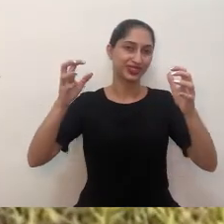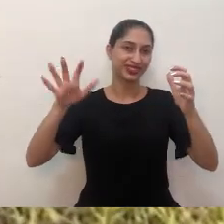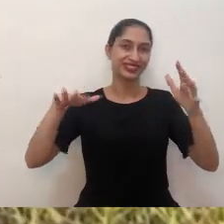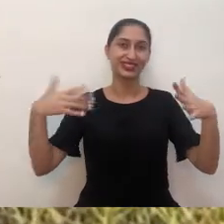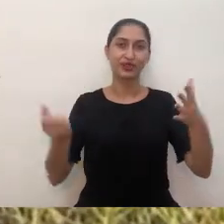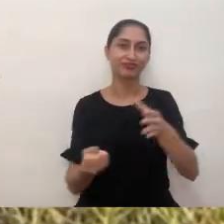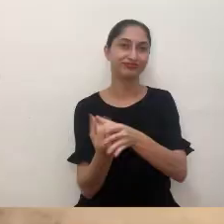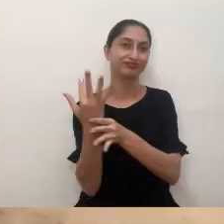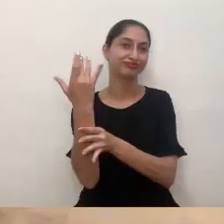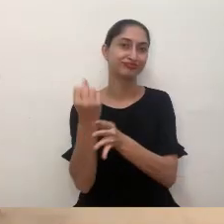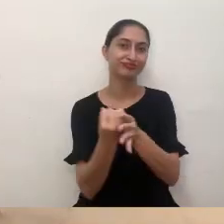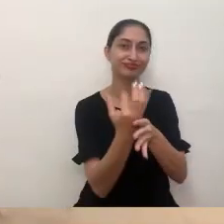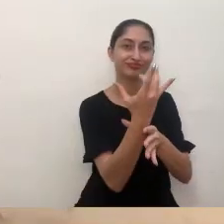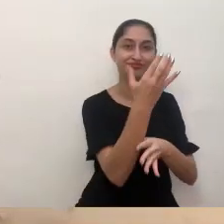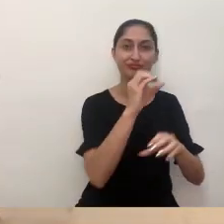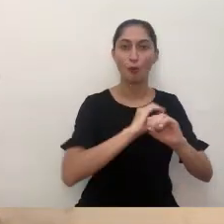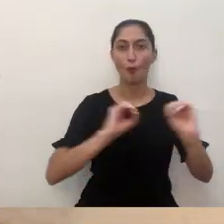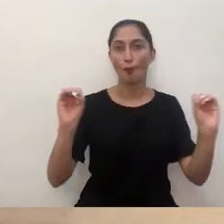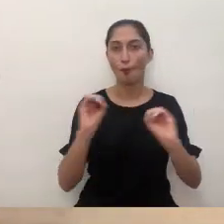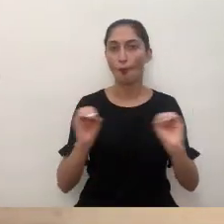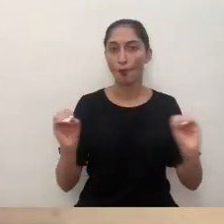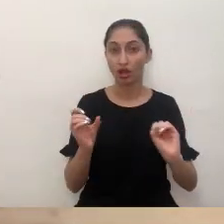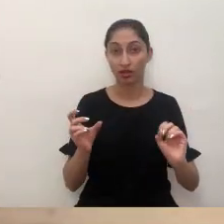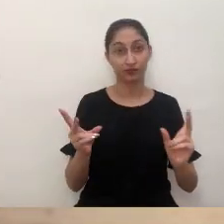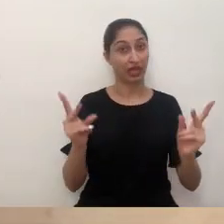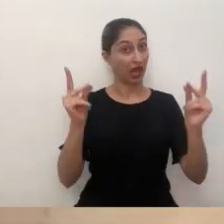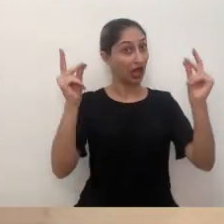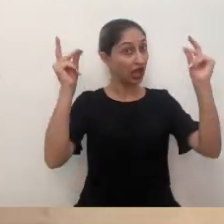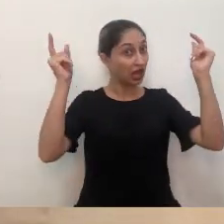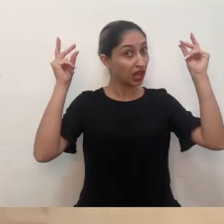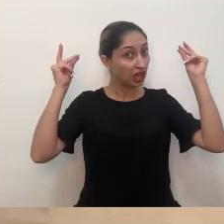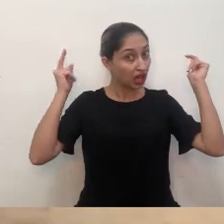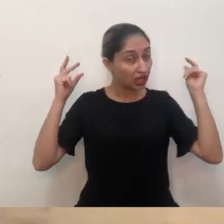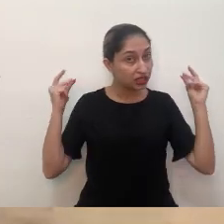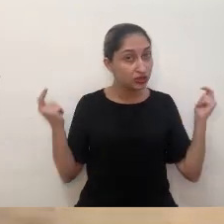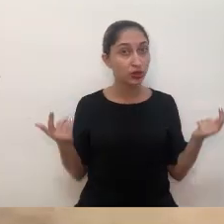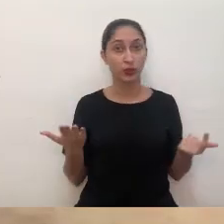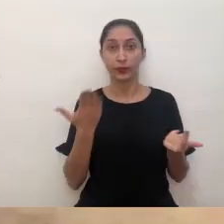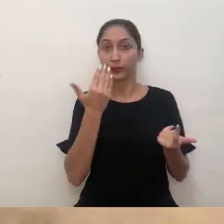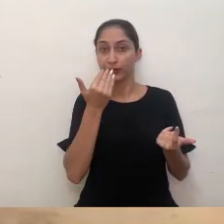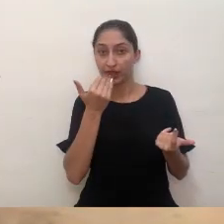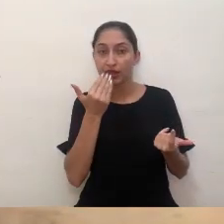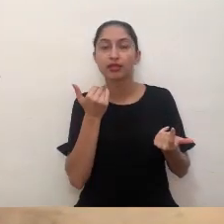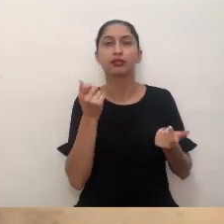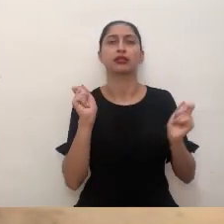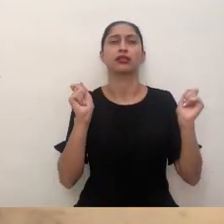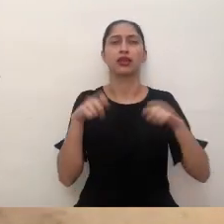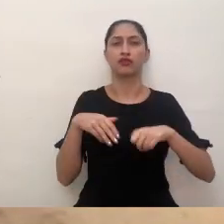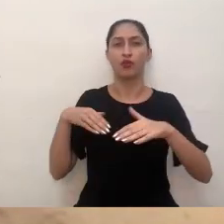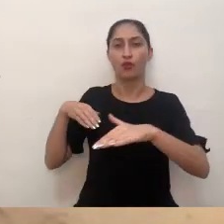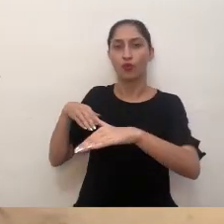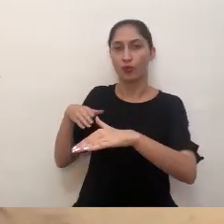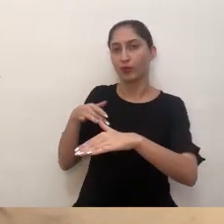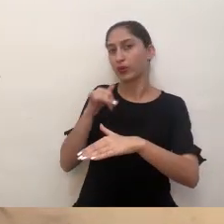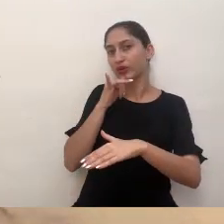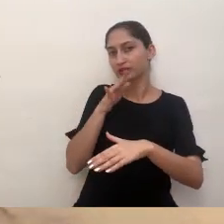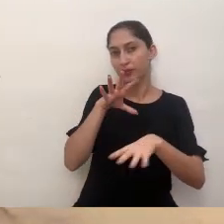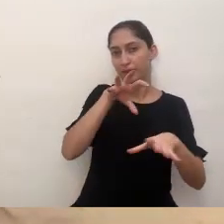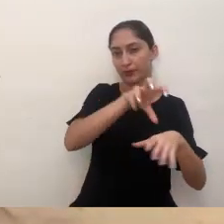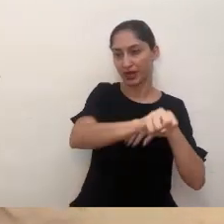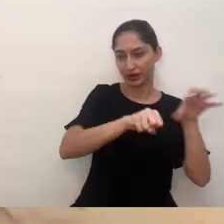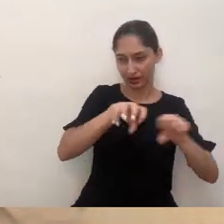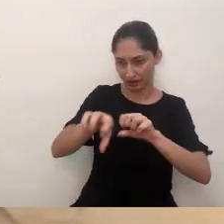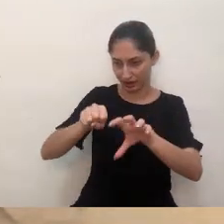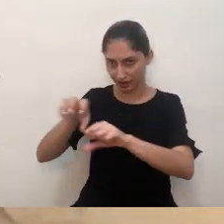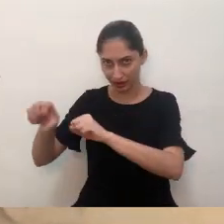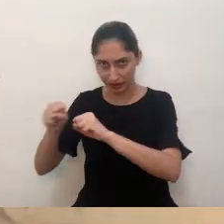coisas não vingam. Antes o mantimento dava para você atravessar de um ano para o outro. Às vezes você ia colher a próxima